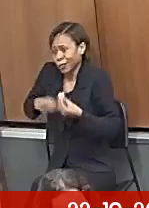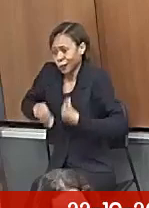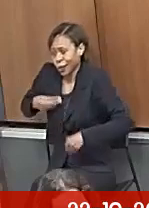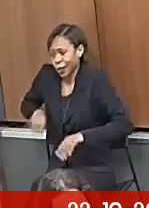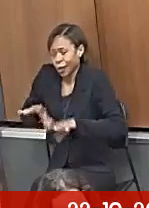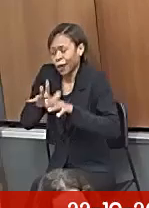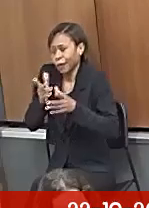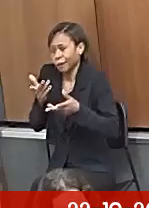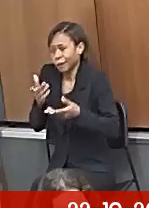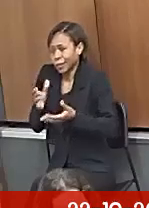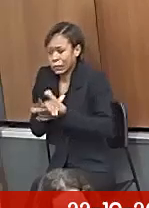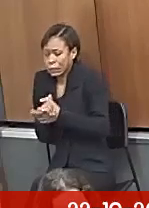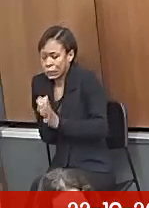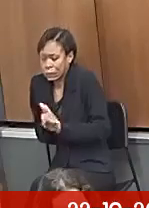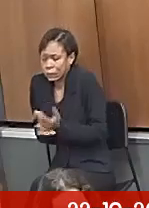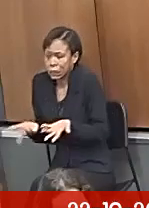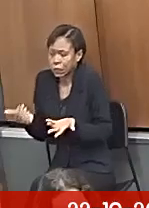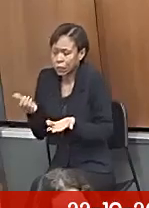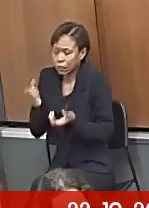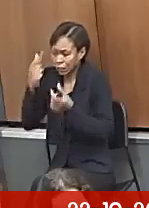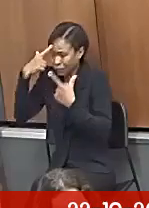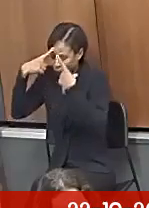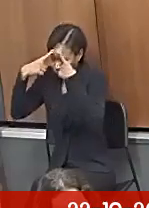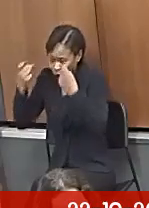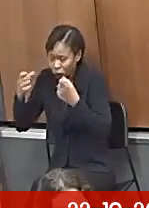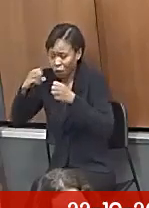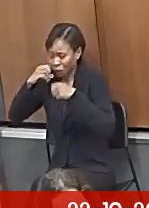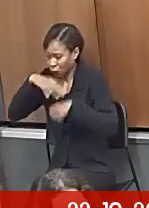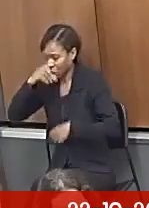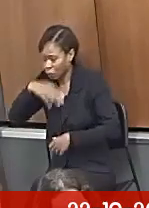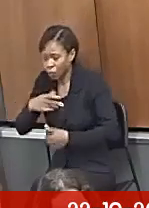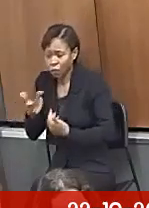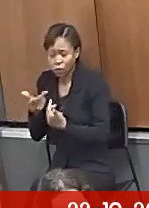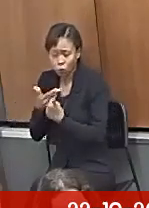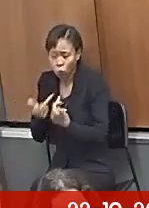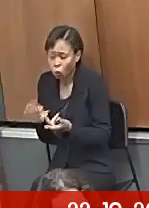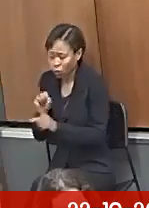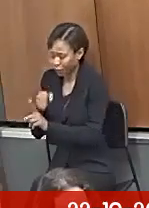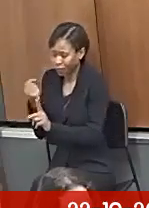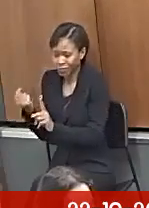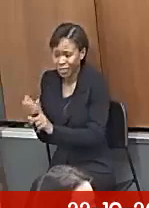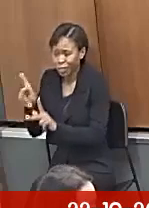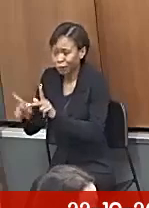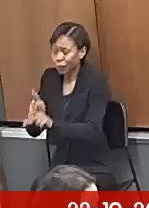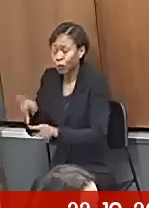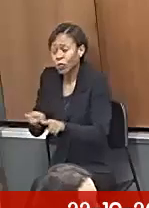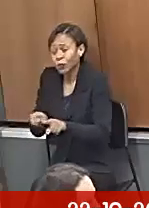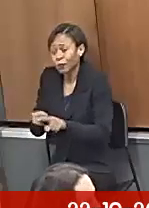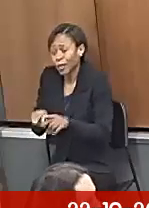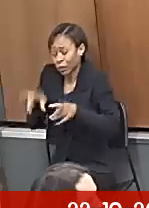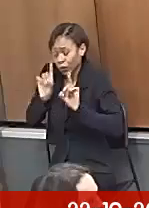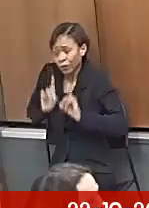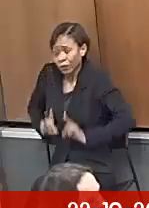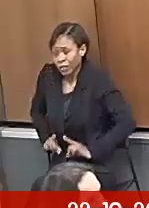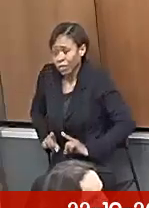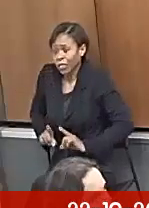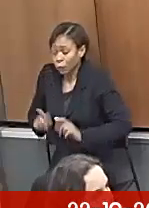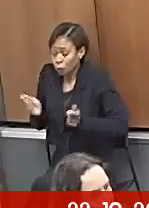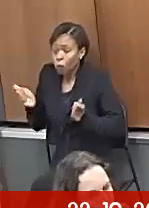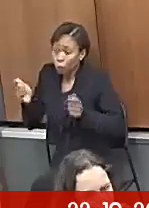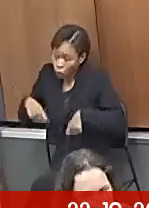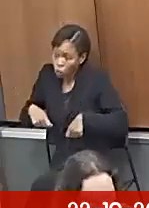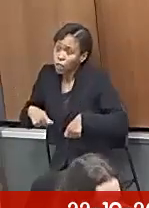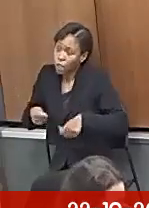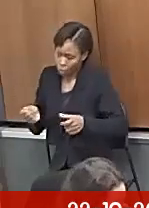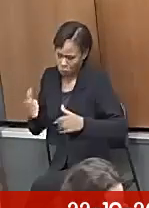intolerância, polarização, violência, e além da ansiedade de uma população de pessoas com deficiência que poderia estar capacitada e